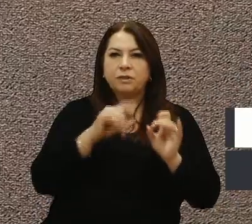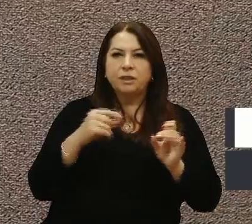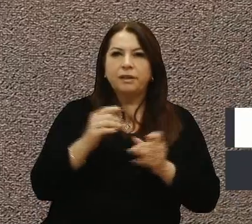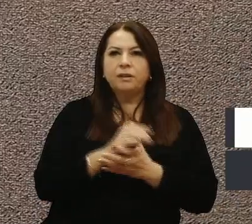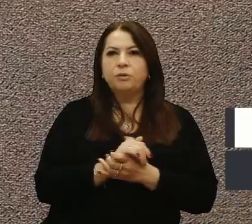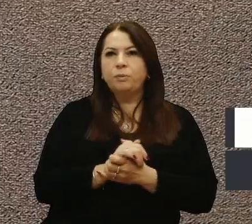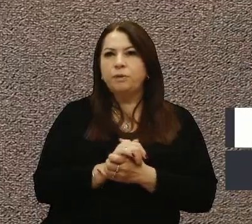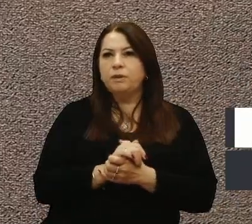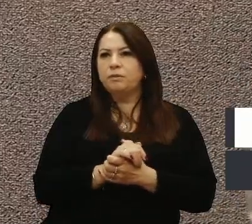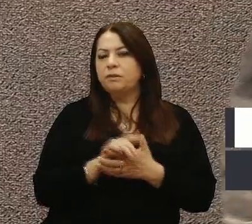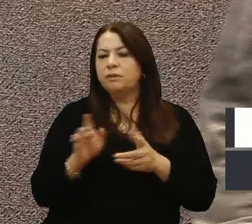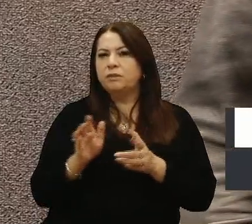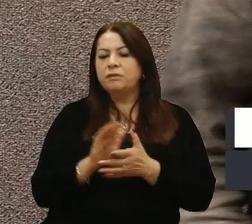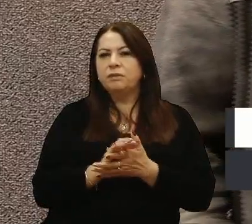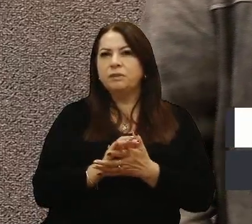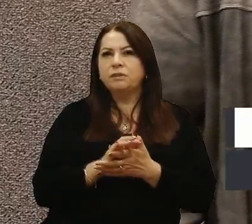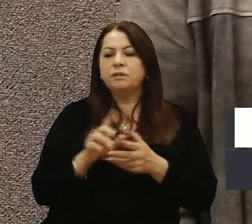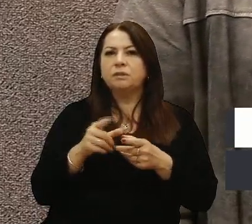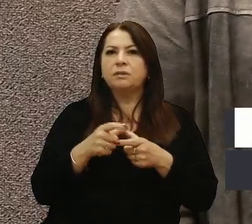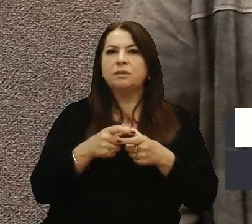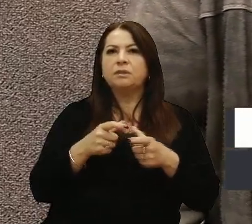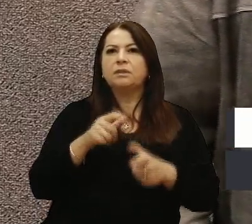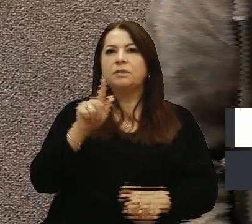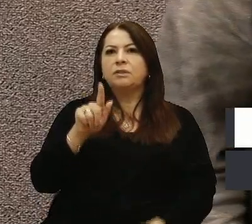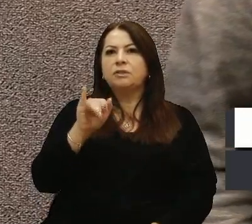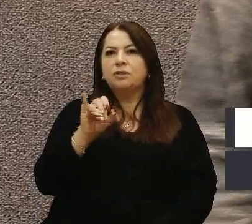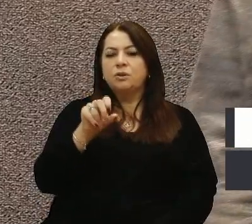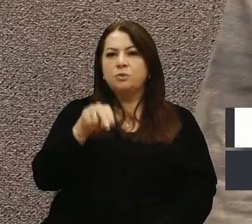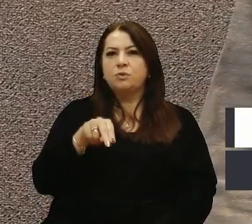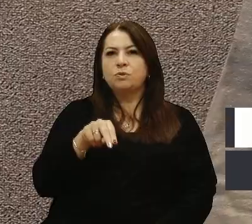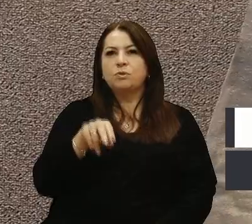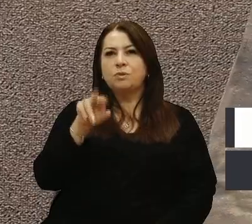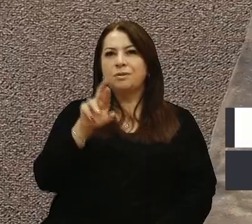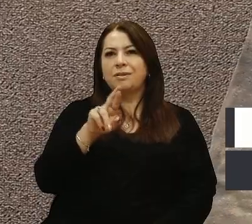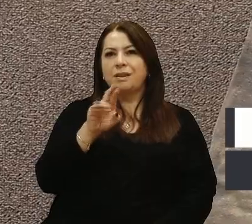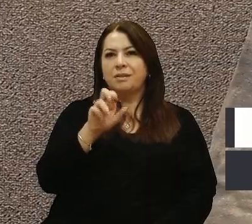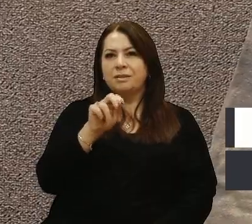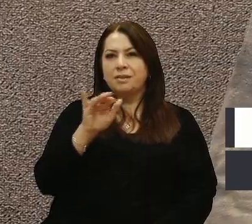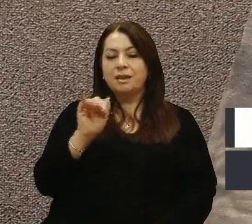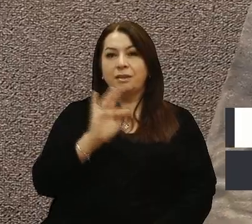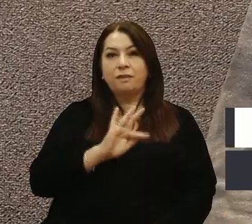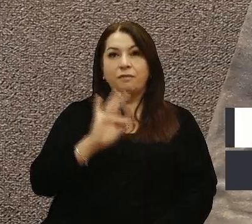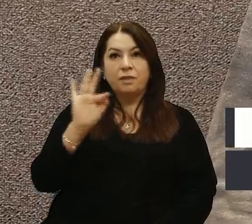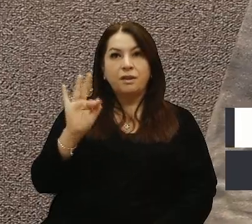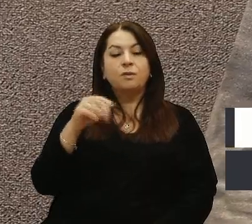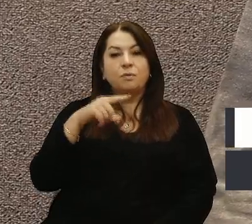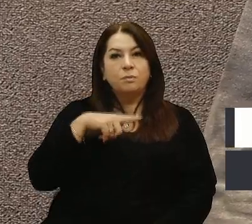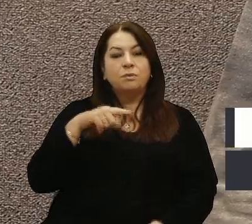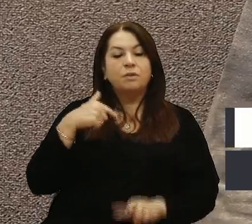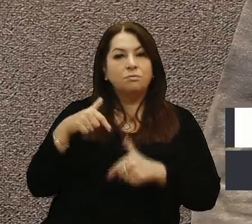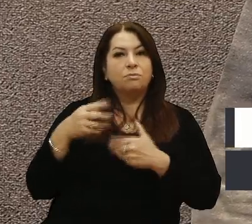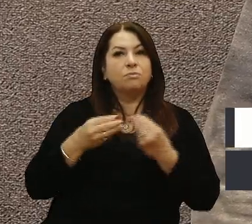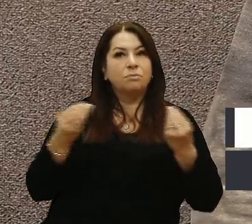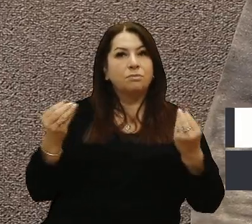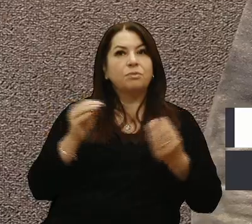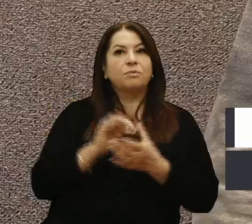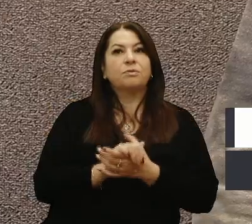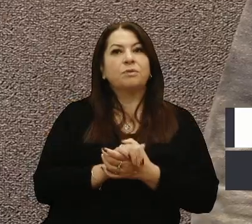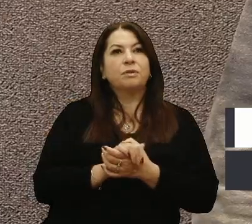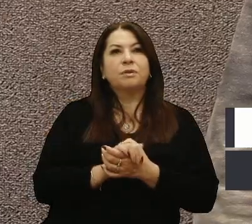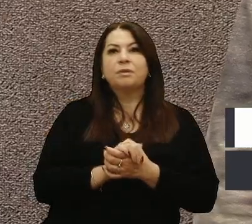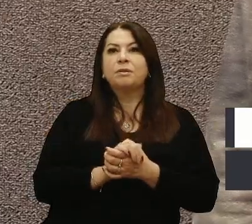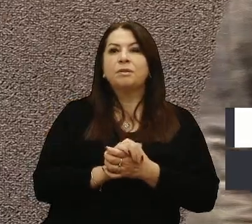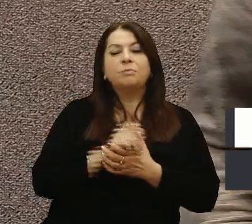especialmente ao nosso grande amigo Gilson, lá da Receita Federal, que tem trabalhado muito